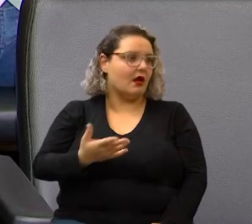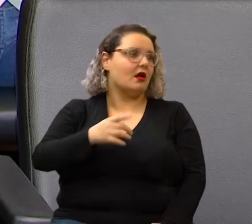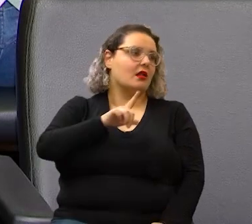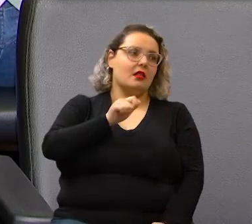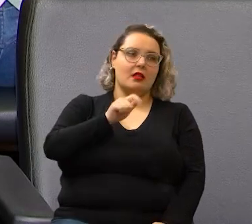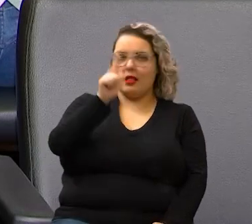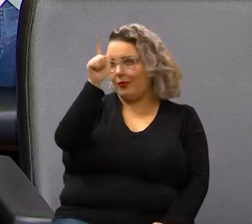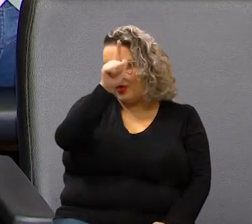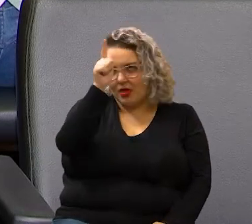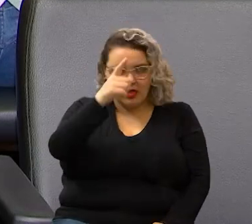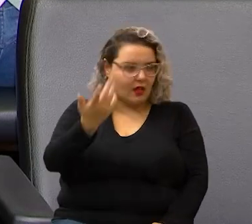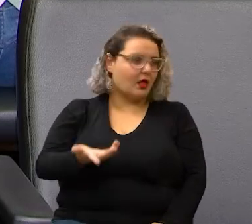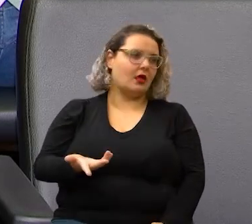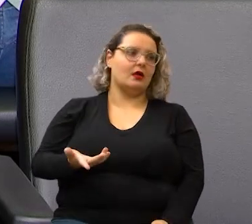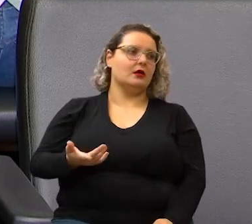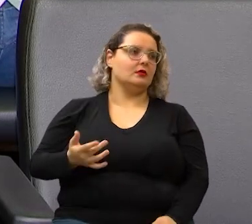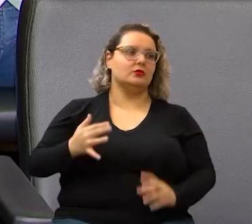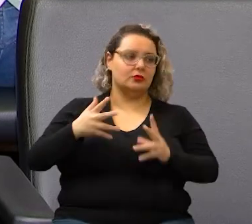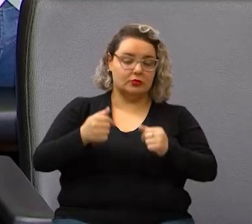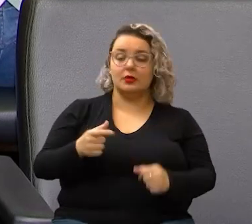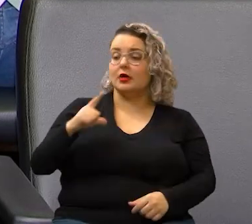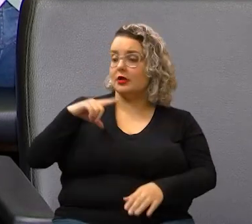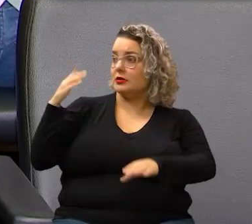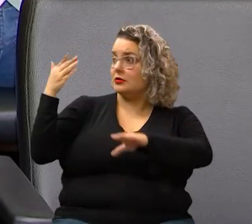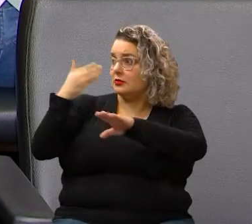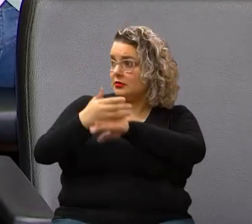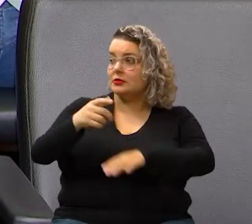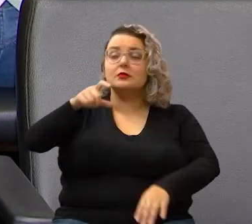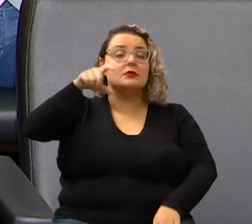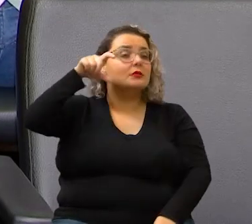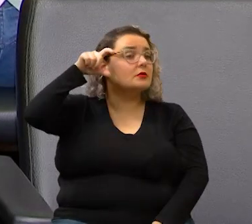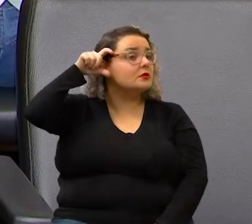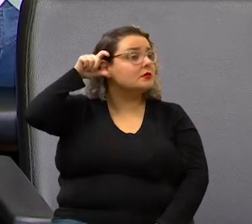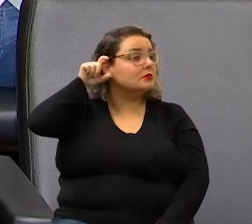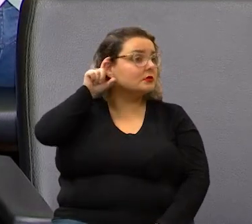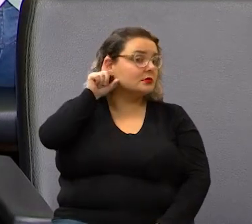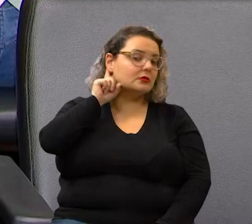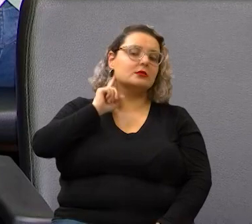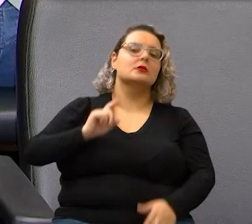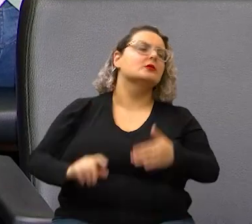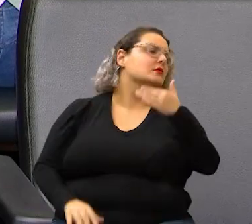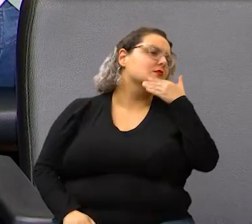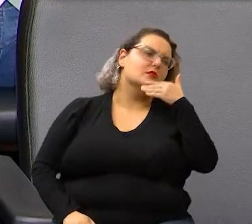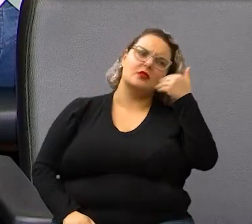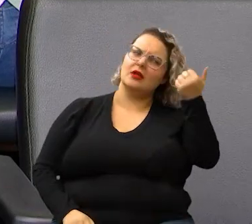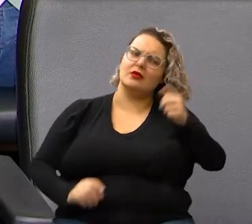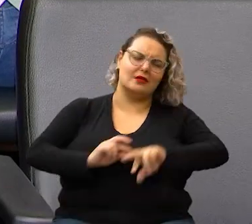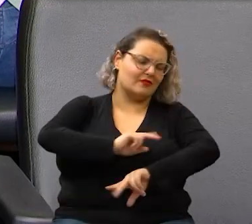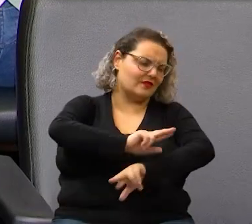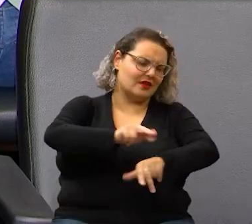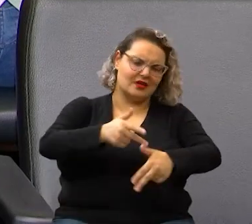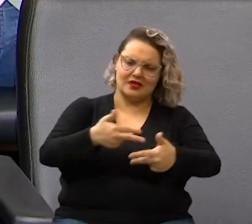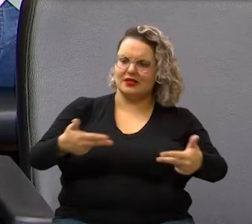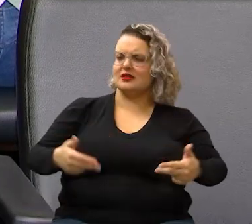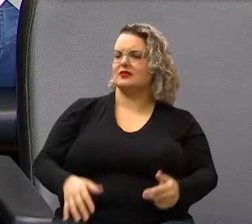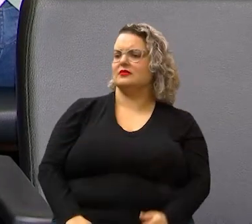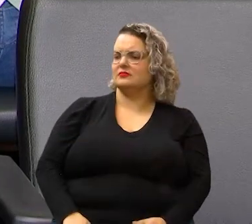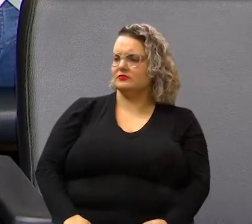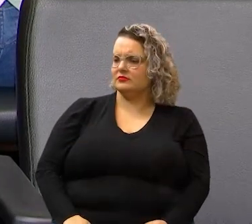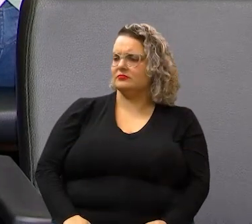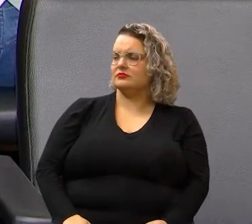labirintite, então causa tudo. E aí as pessoas tendo acesso a esse aparelho auditivo... Melhora muita